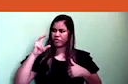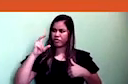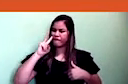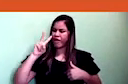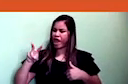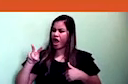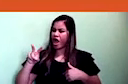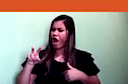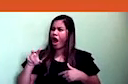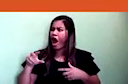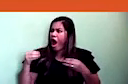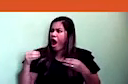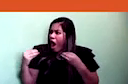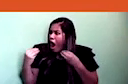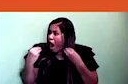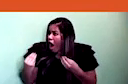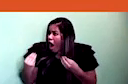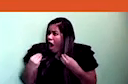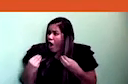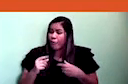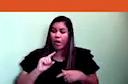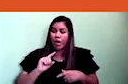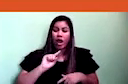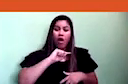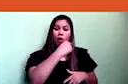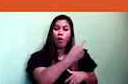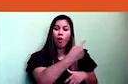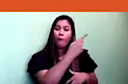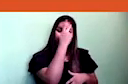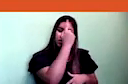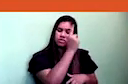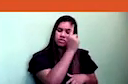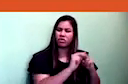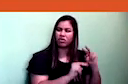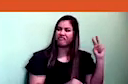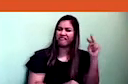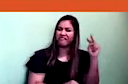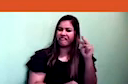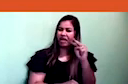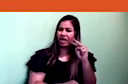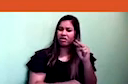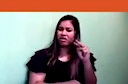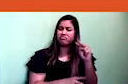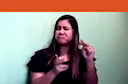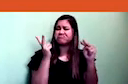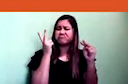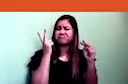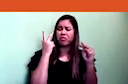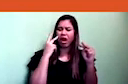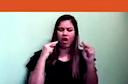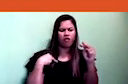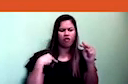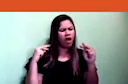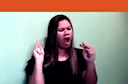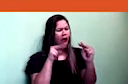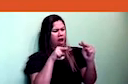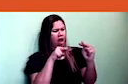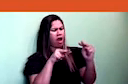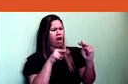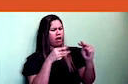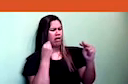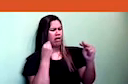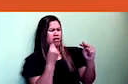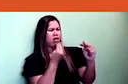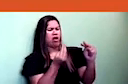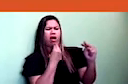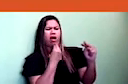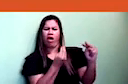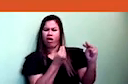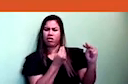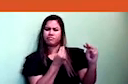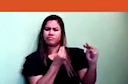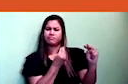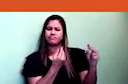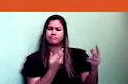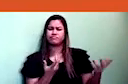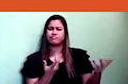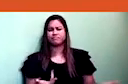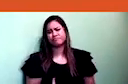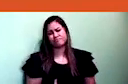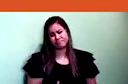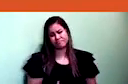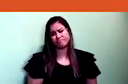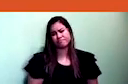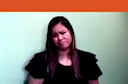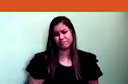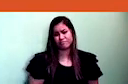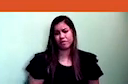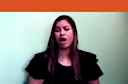bem assim. Então, às vezes, as coisas, elas nos espantam, né? Quando você vê alguém reagindo, às vezes de maneira muito fria a um evento